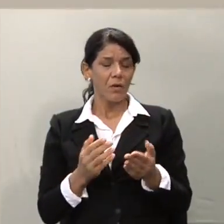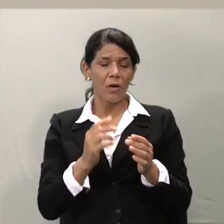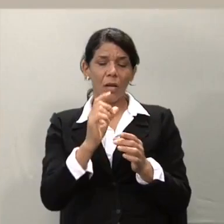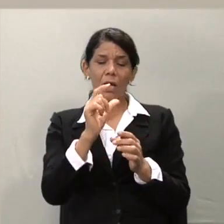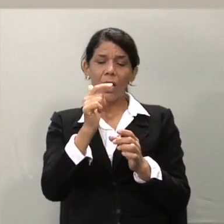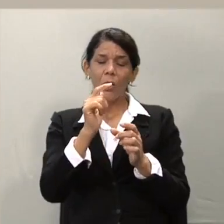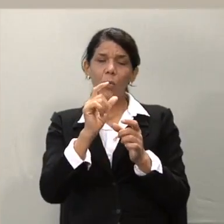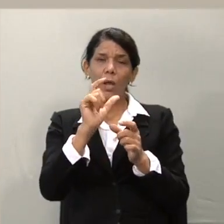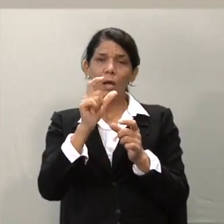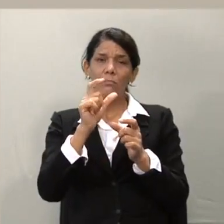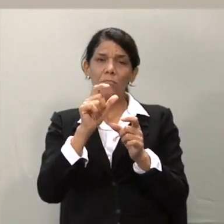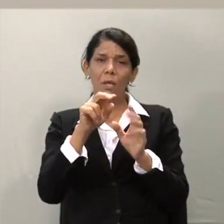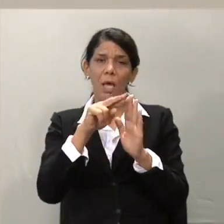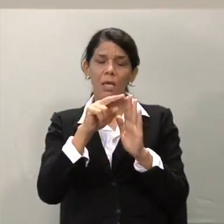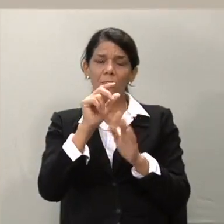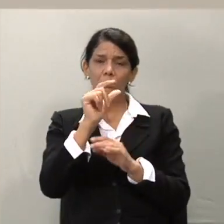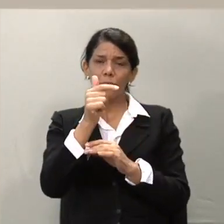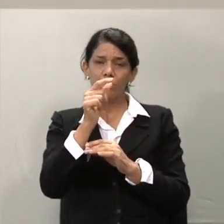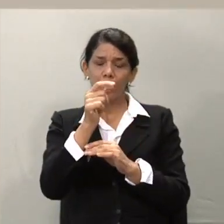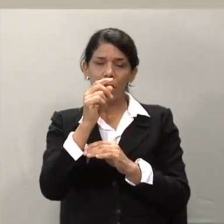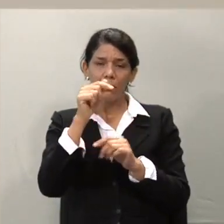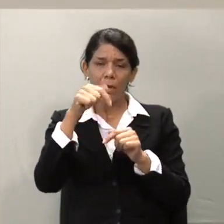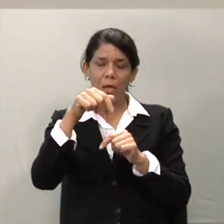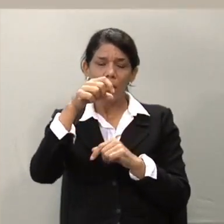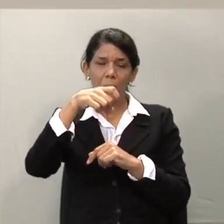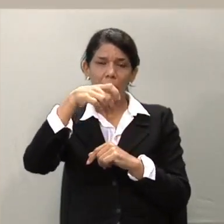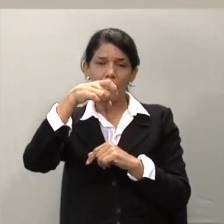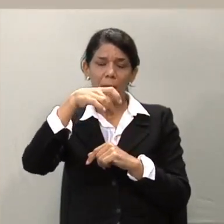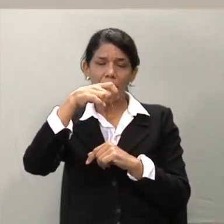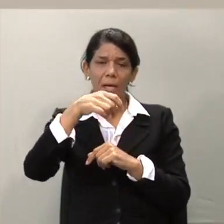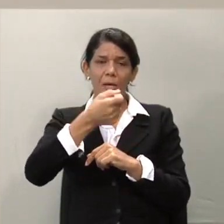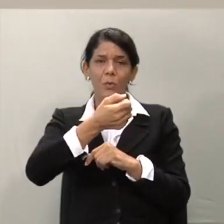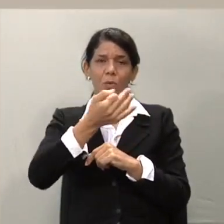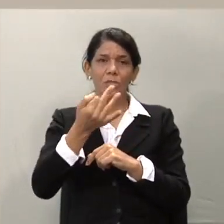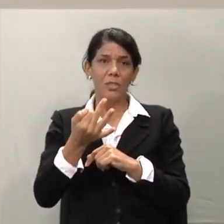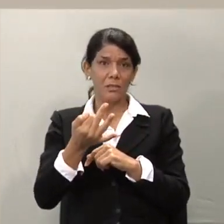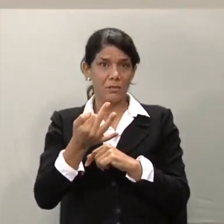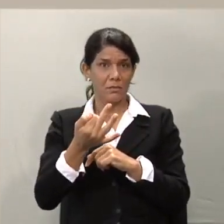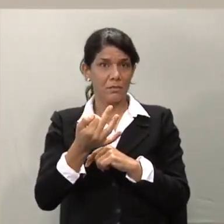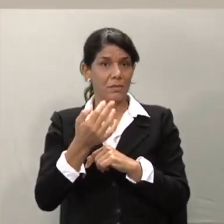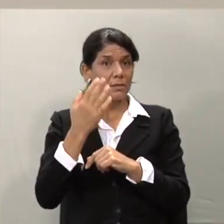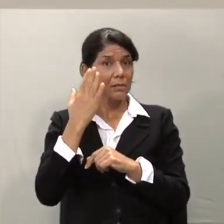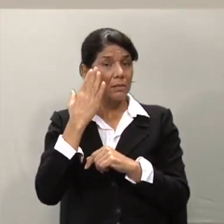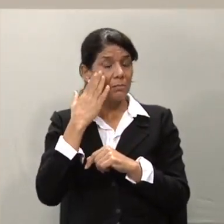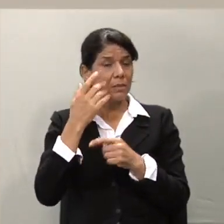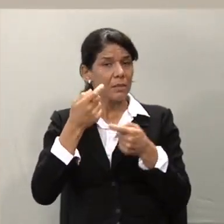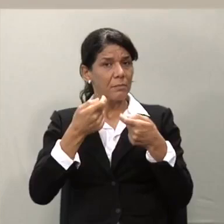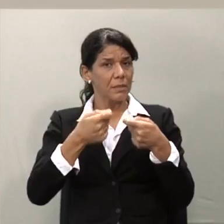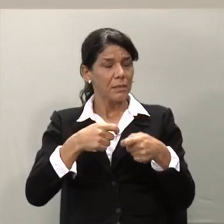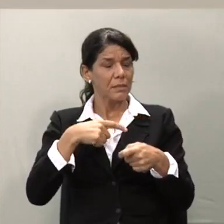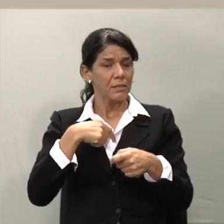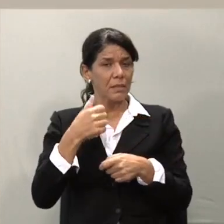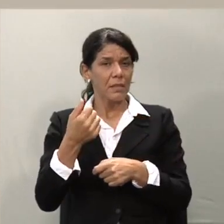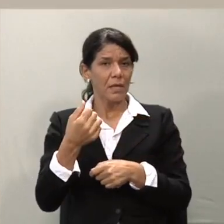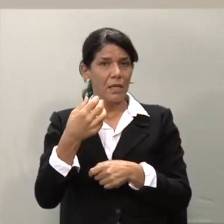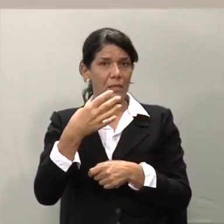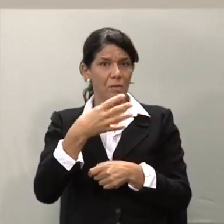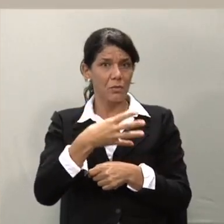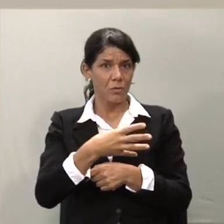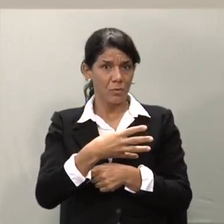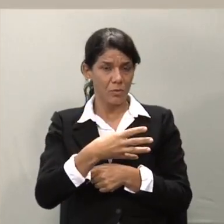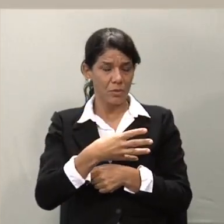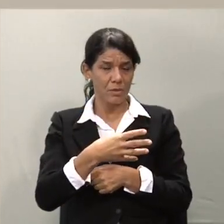regular o fluxo dessa quantidade de soro, que nós descobrimos que deve ser